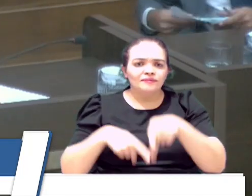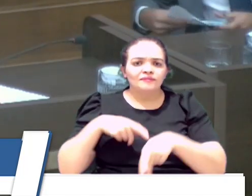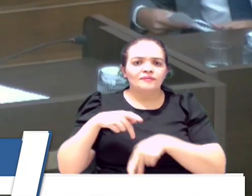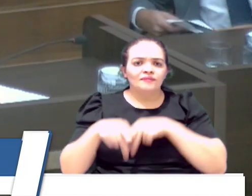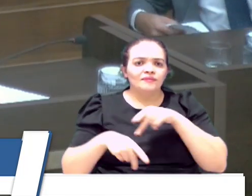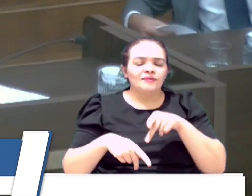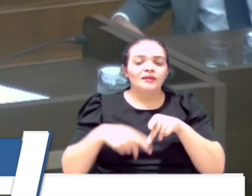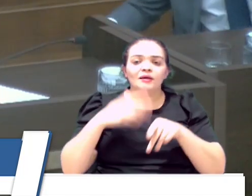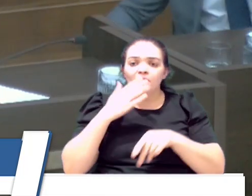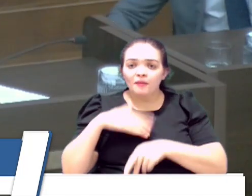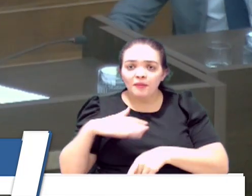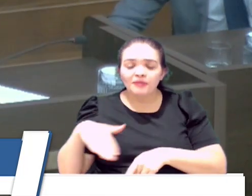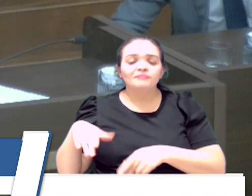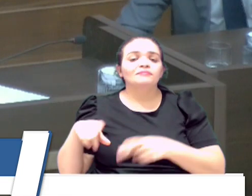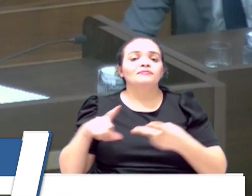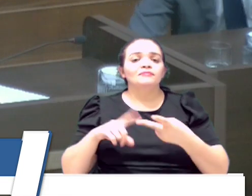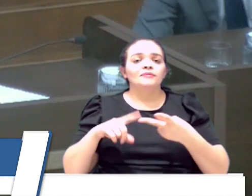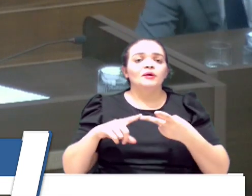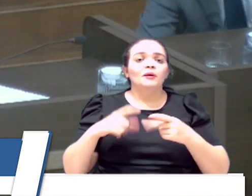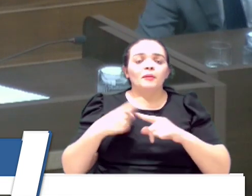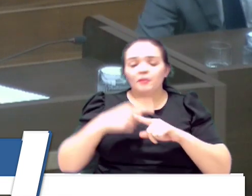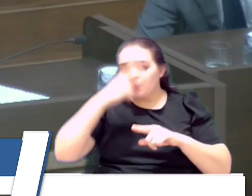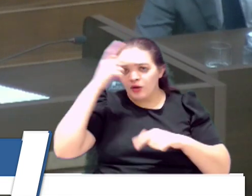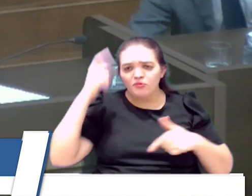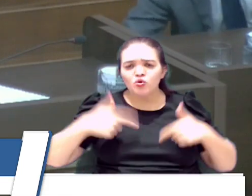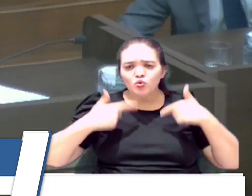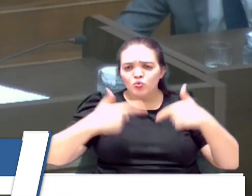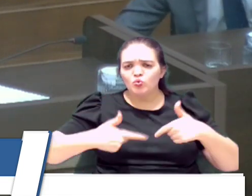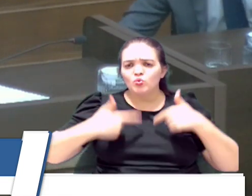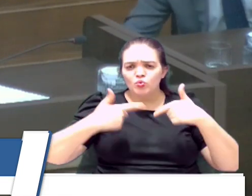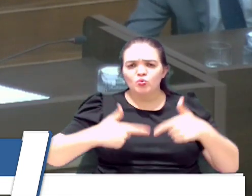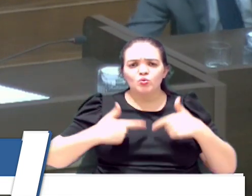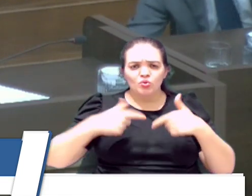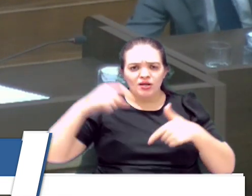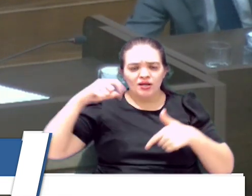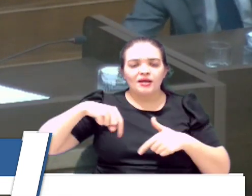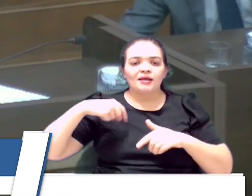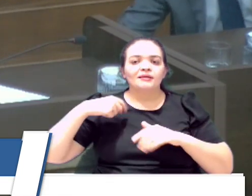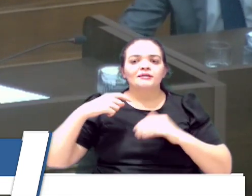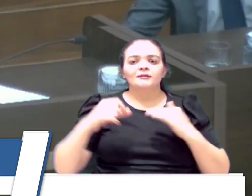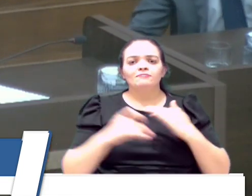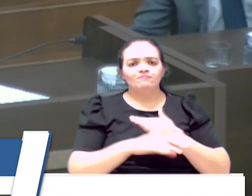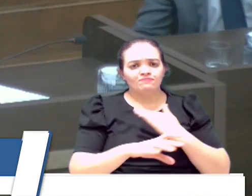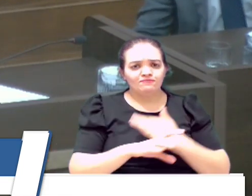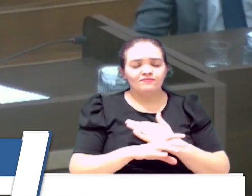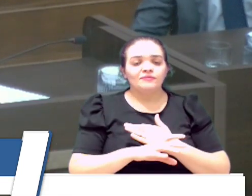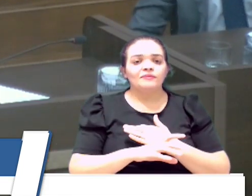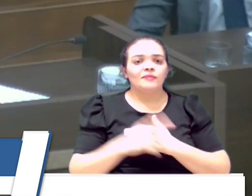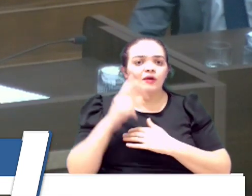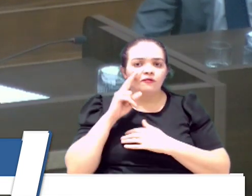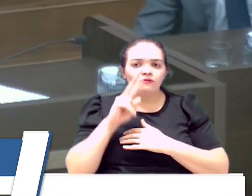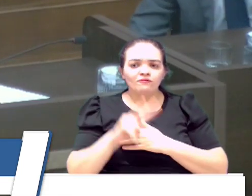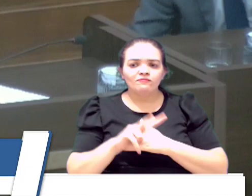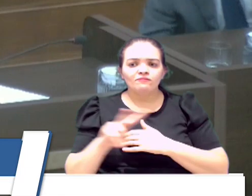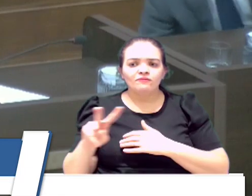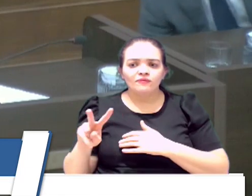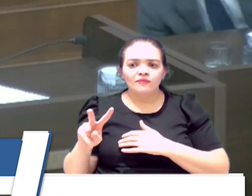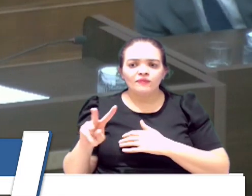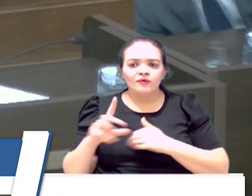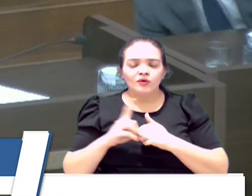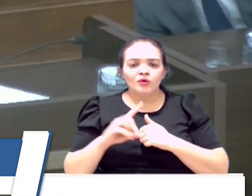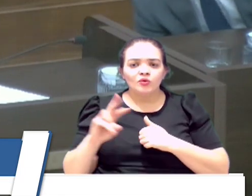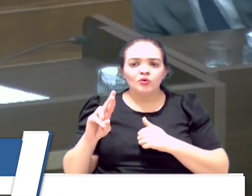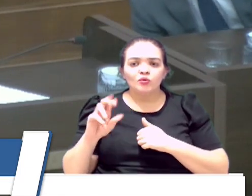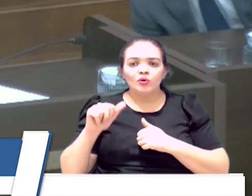pelas crianças, por quem está nessa luta aqui na nossa cidade. Ouvindo o doutor